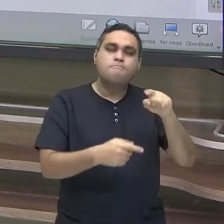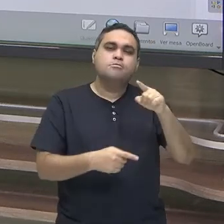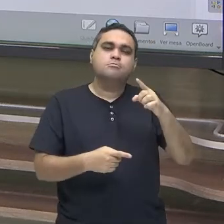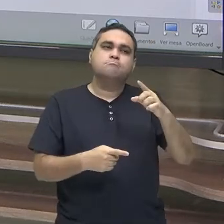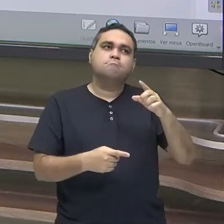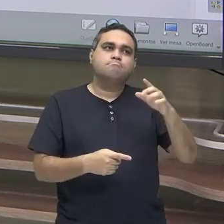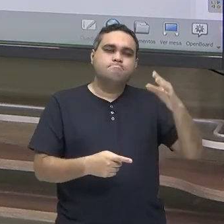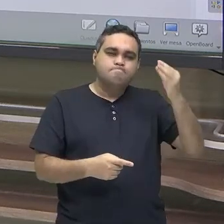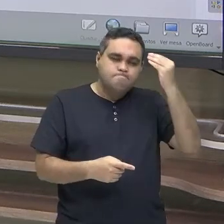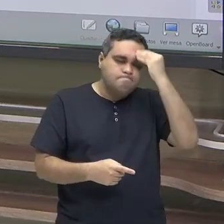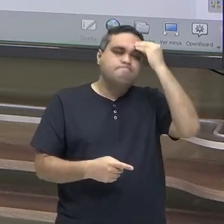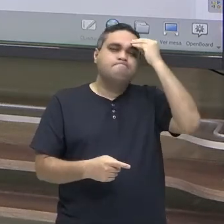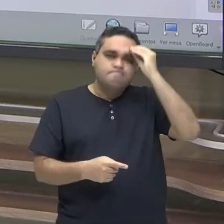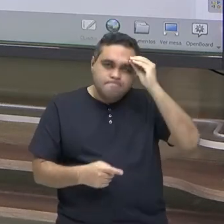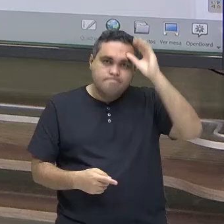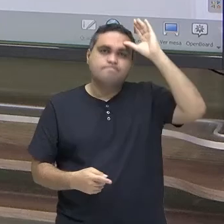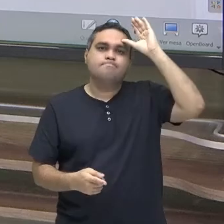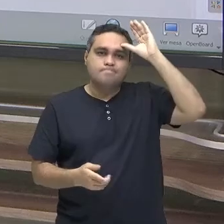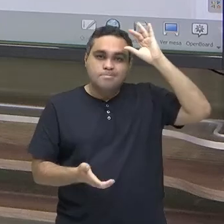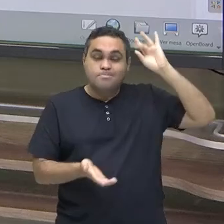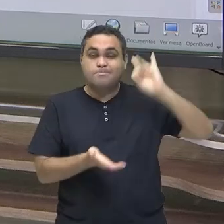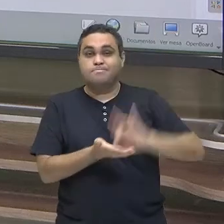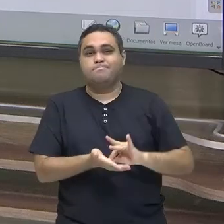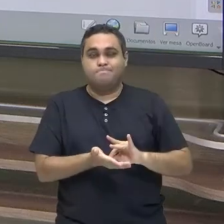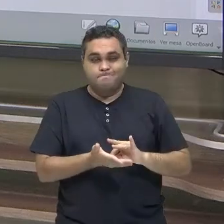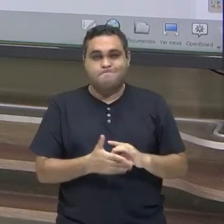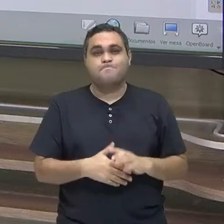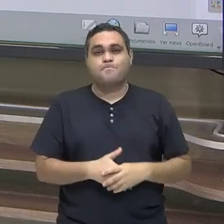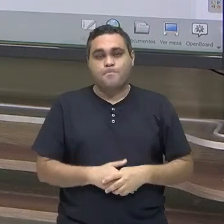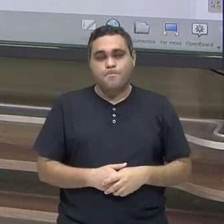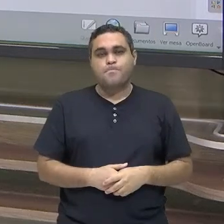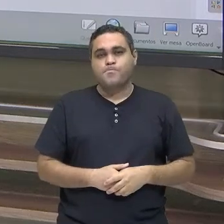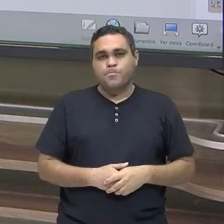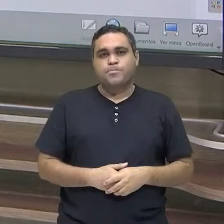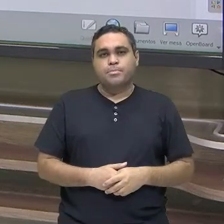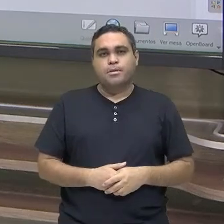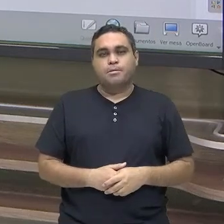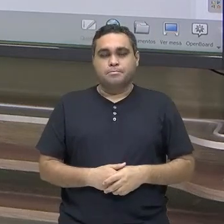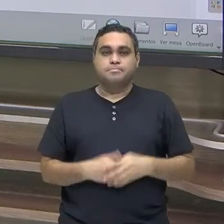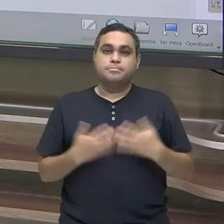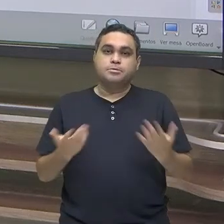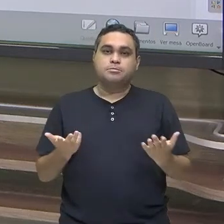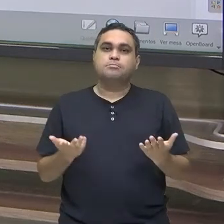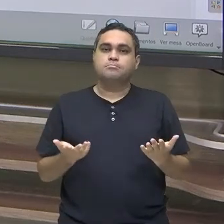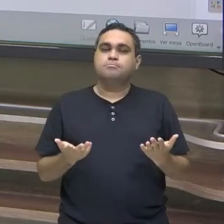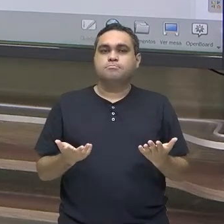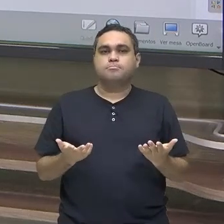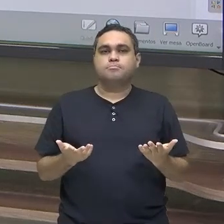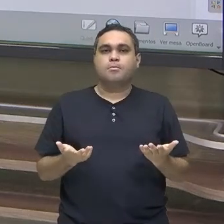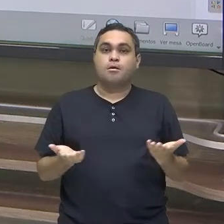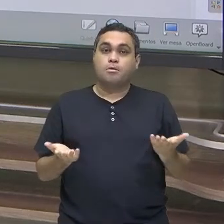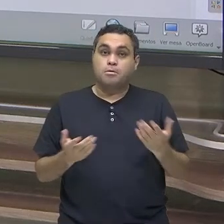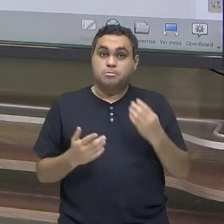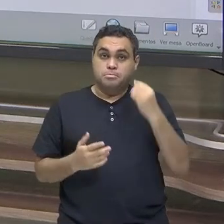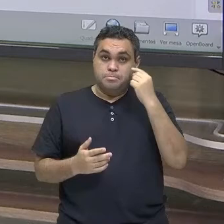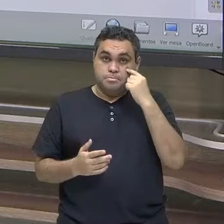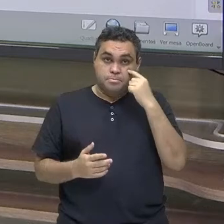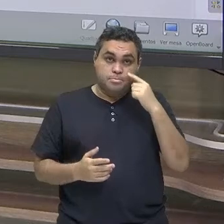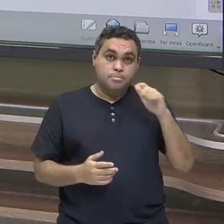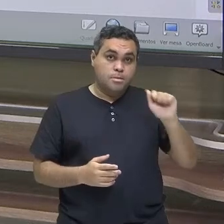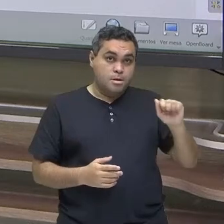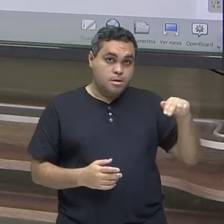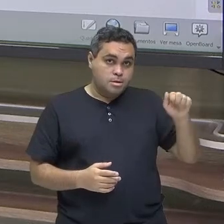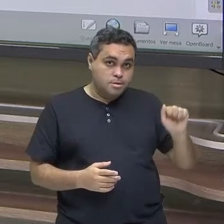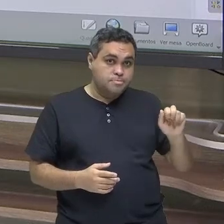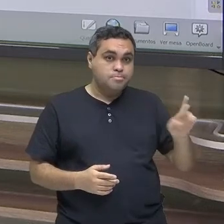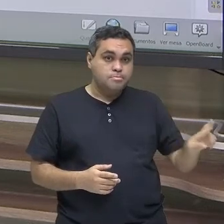própria aprendizagem, consolidar a aprendizagem sobre este assunto que nós estudamos. Então, meus amores, olha só, Ana Clara